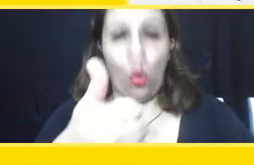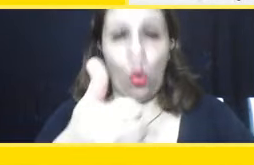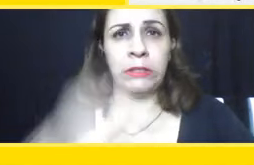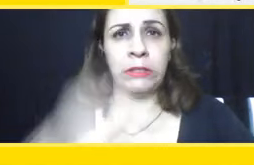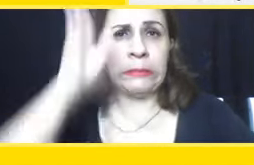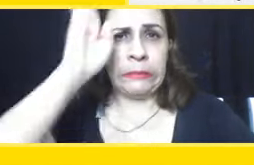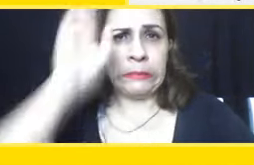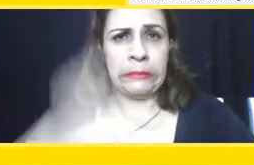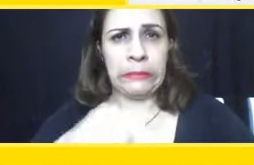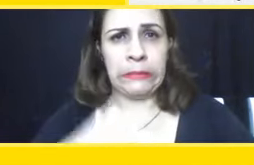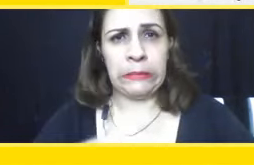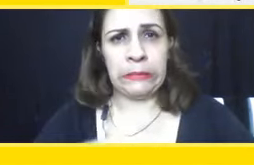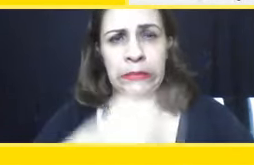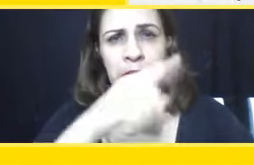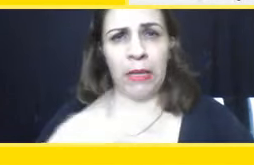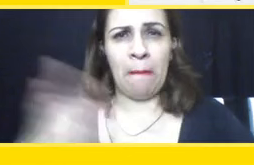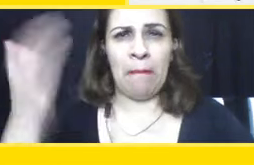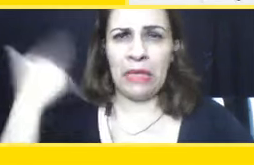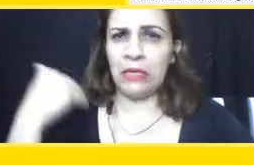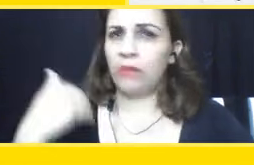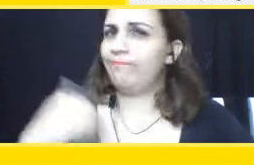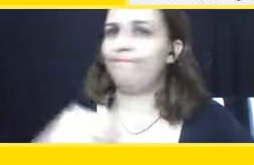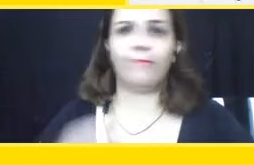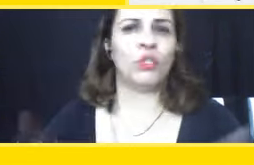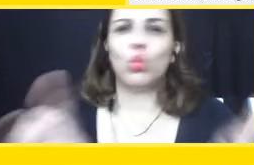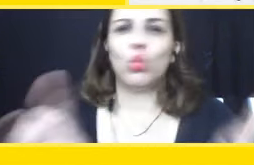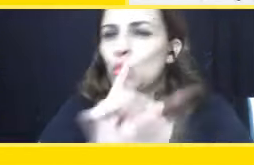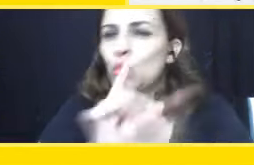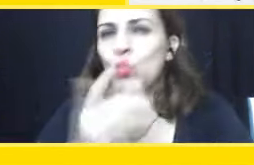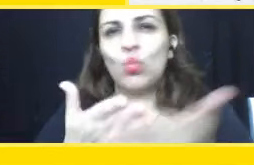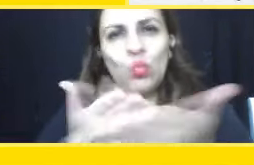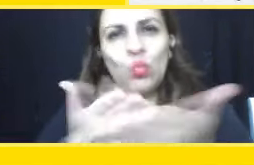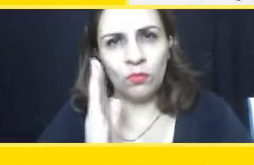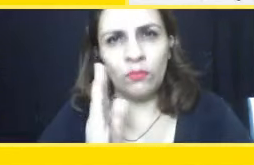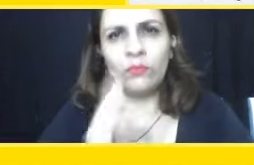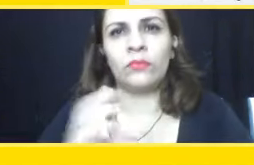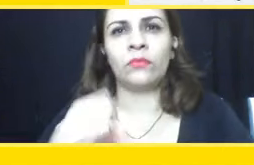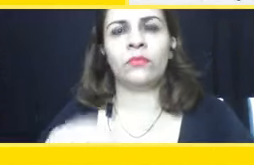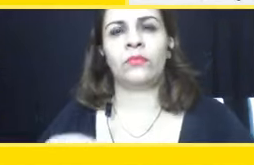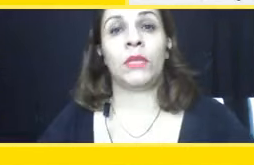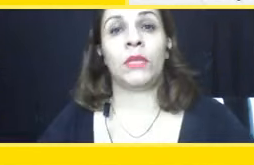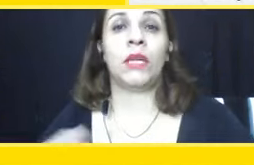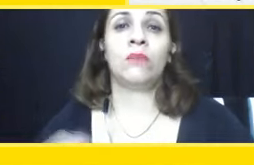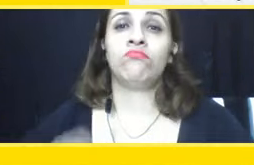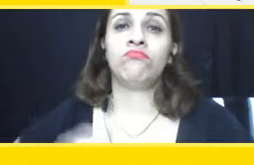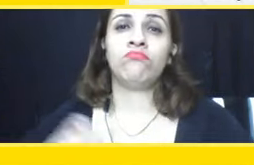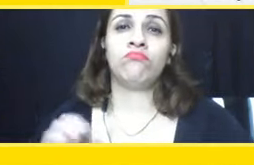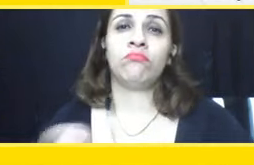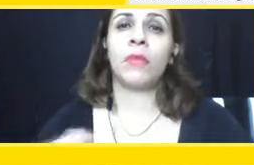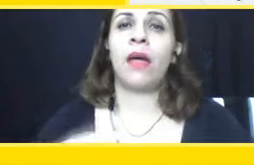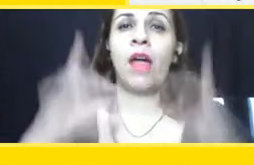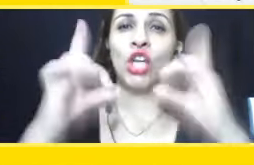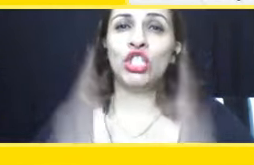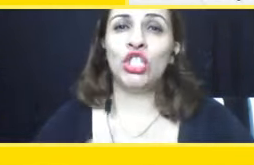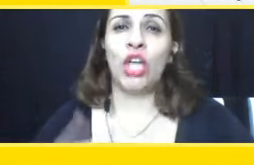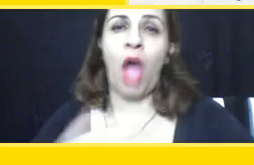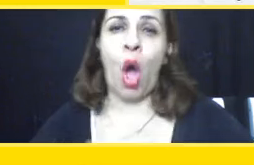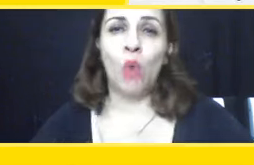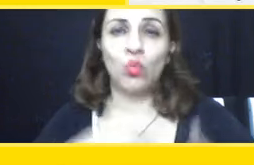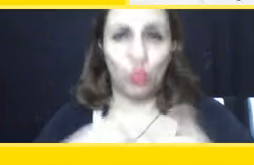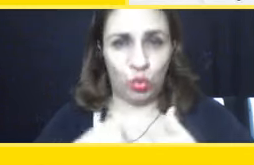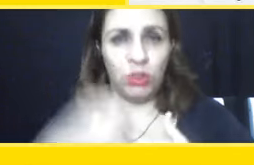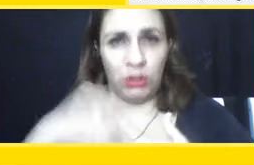vetada pelo governador da época e sancionada aí pela Câmara, que garante direitos autistas aqui.